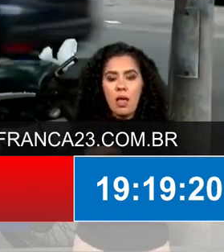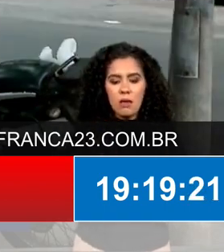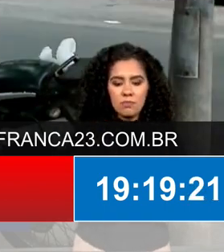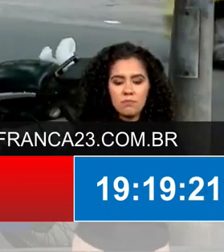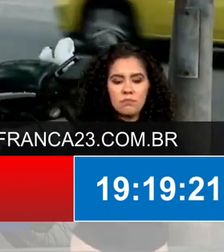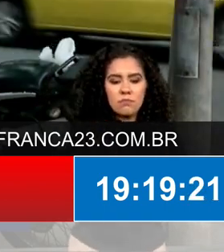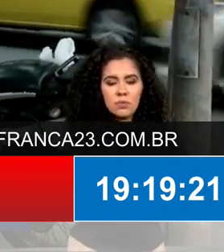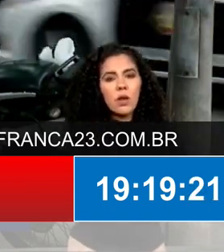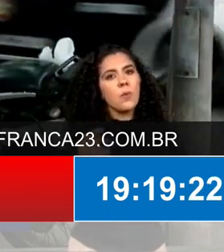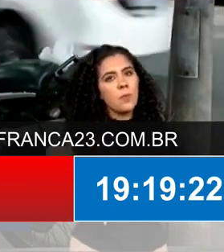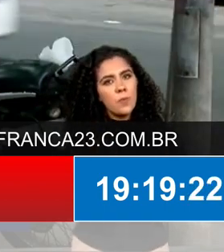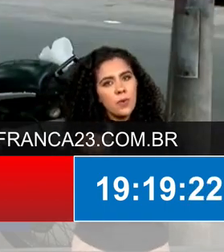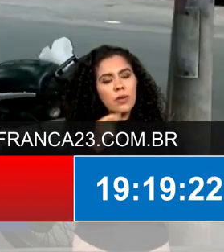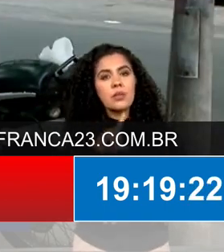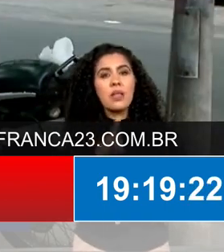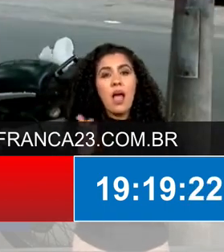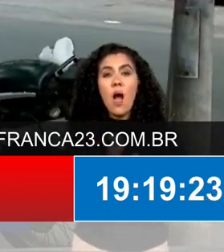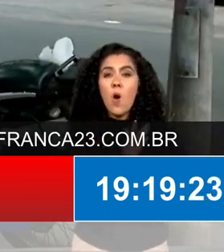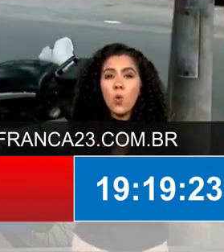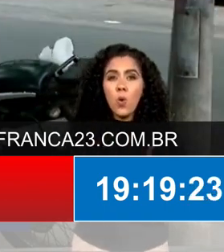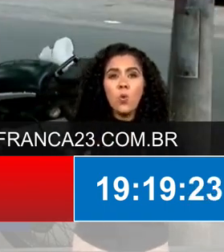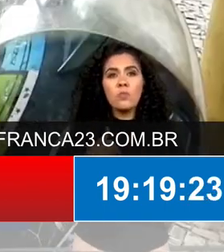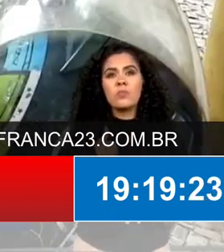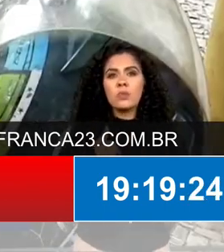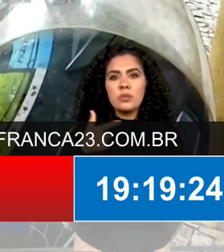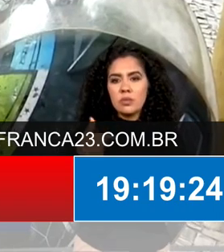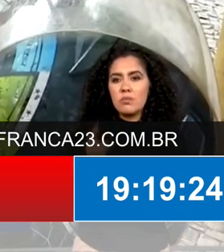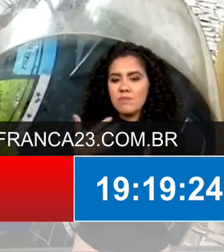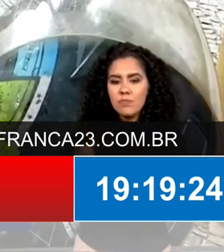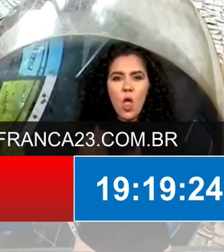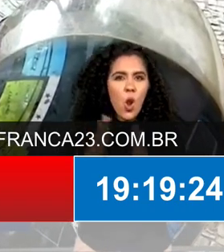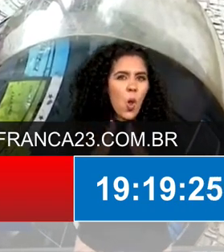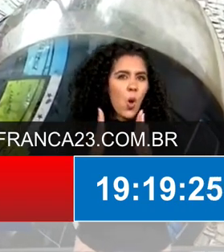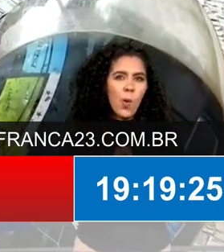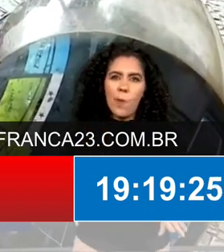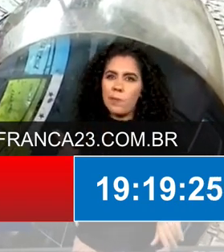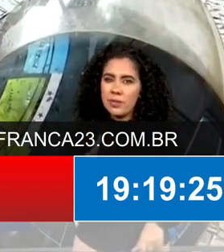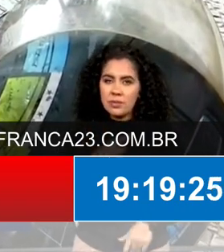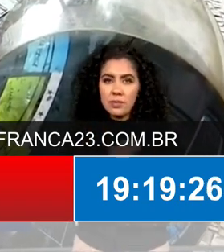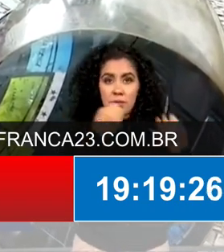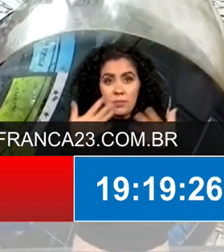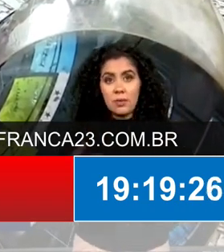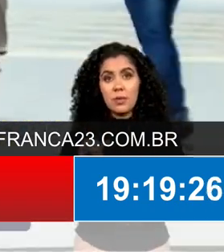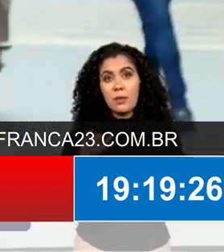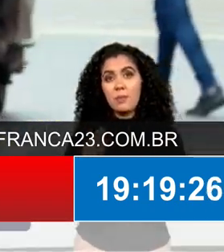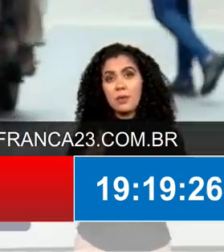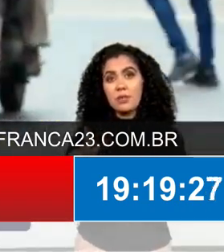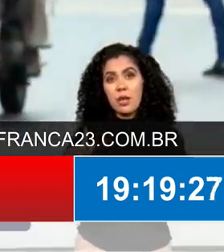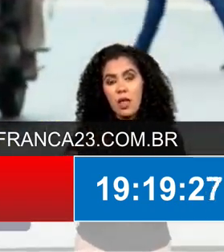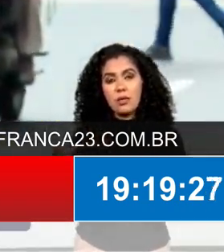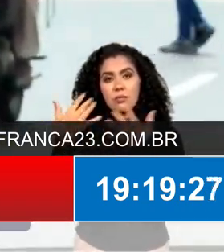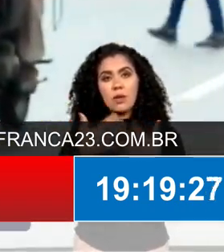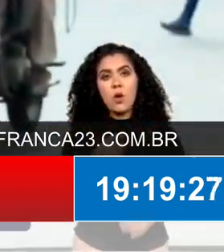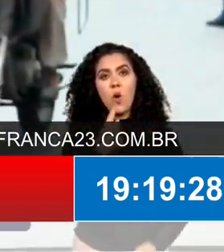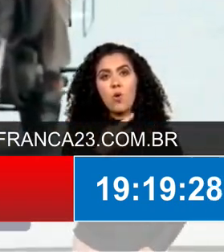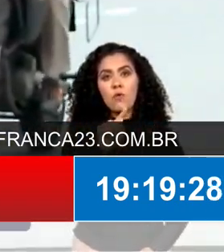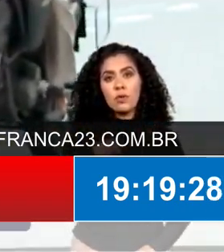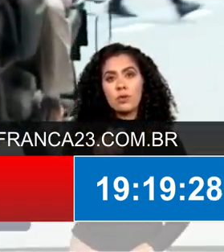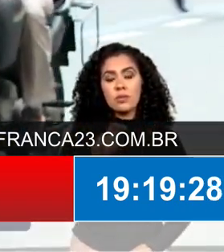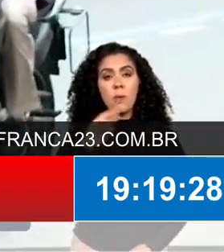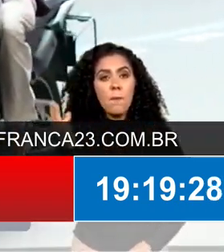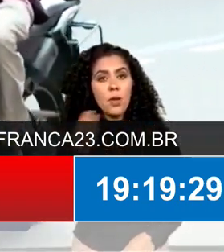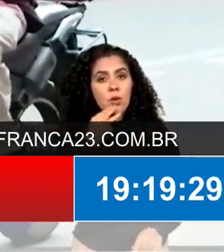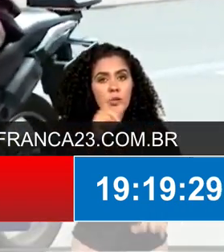porque às vezes tem corridas que não compensam você fazer. Segundo o IBGE, cerca de 1,5 milhão de